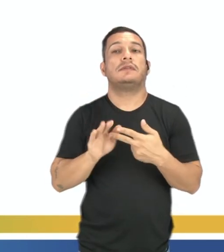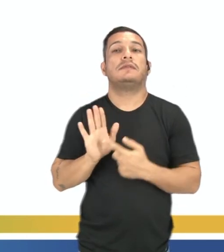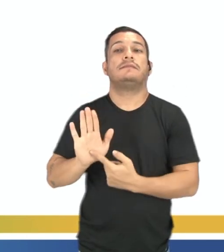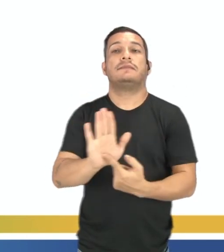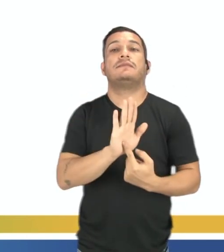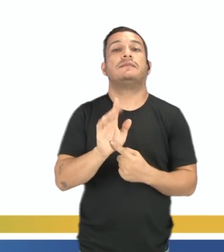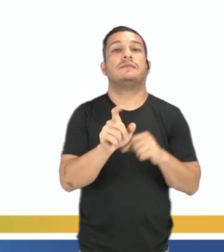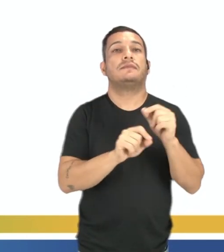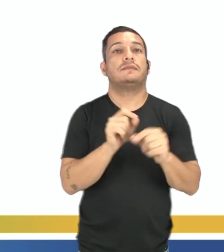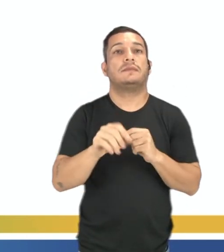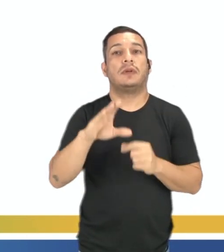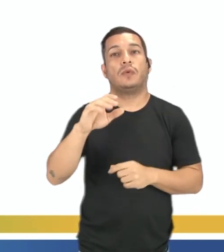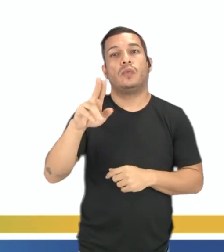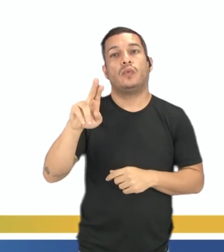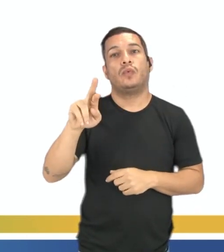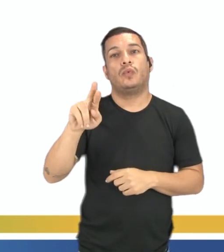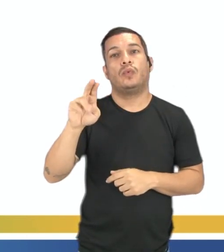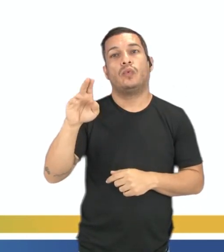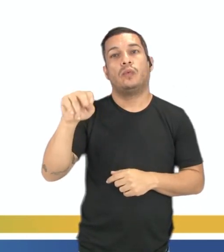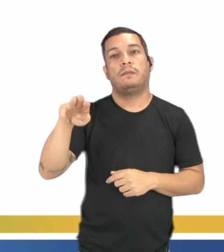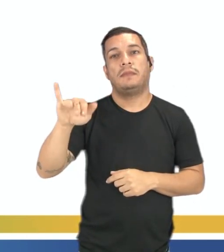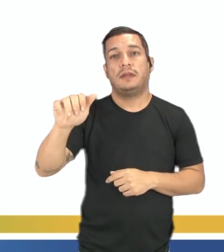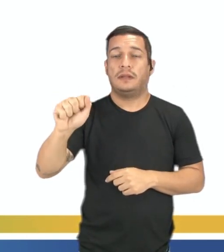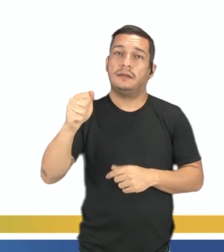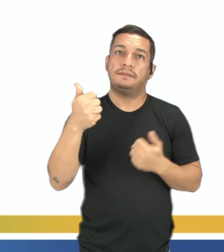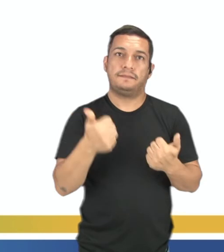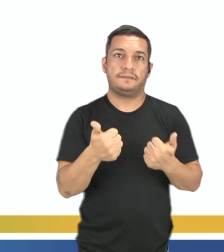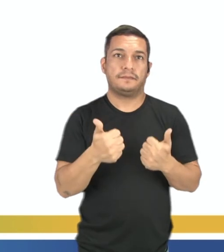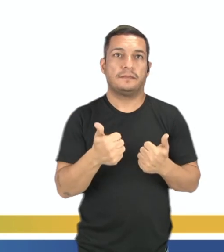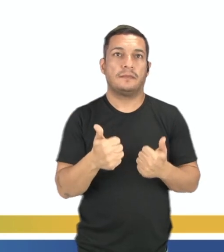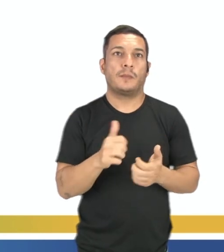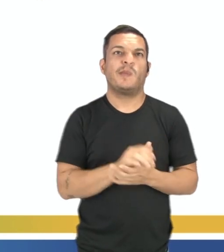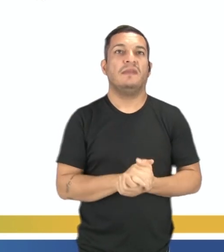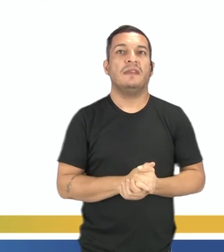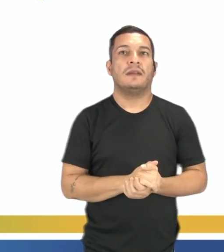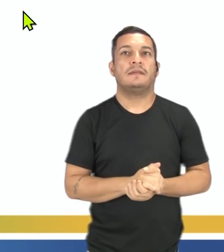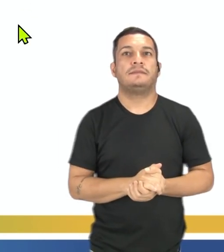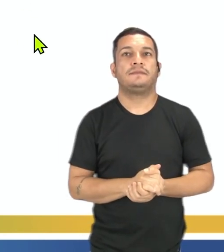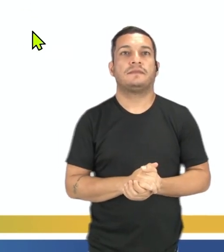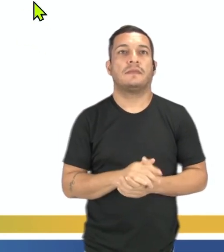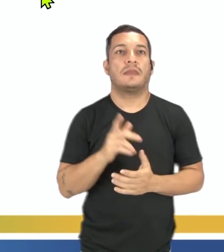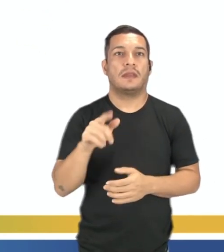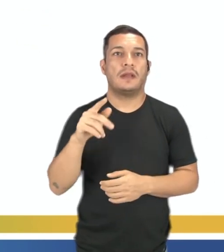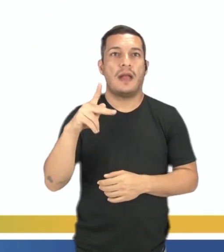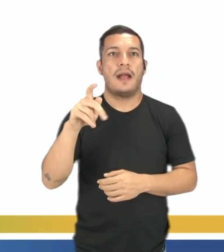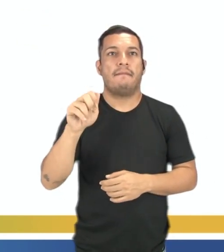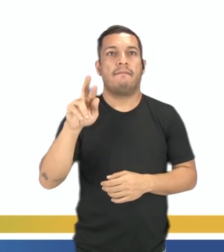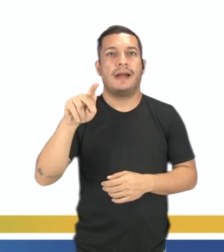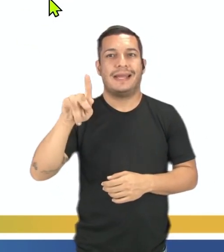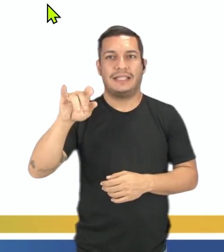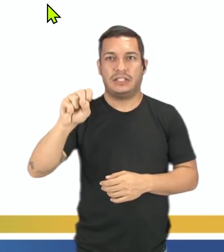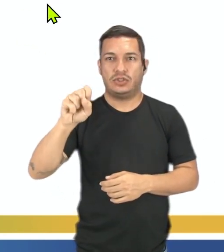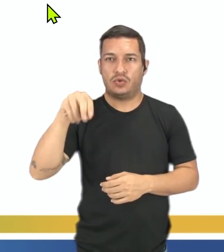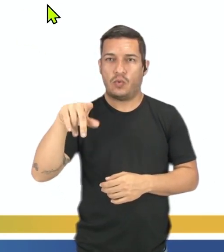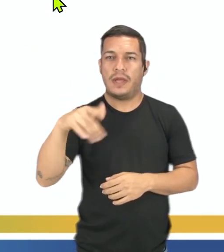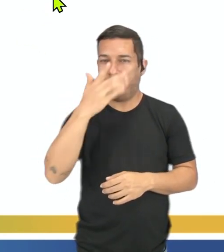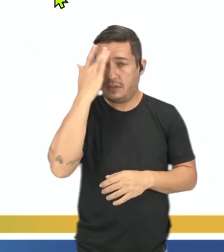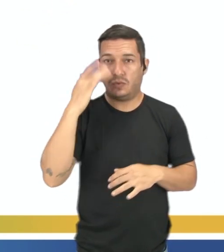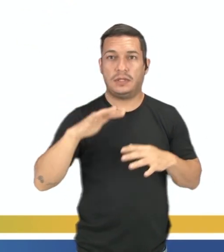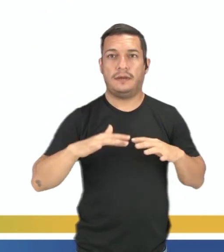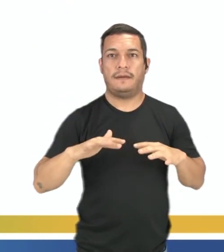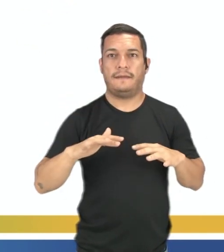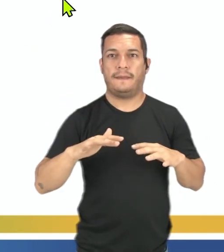vocês a respeito da curcumina tá até aí tudo tranquilo não precisa desesperar para resolver essa questão vamos